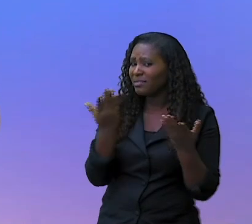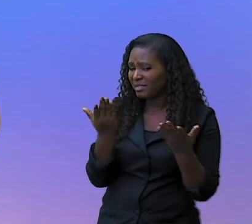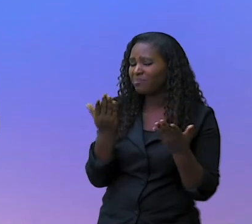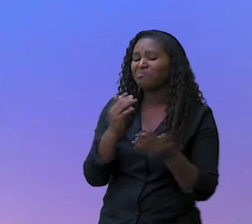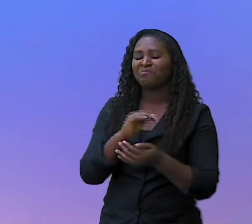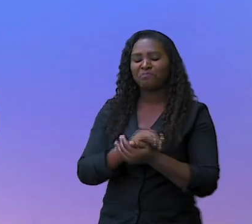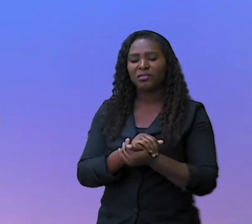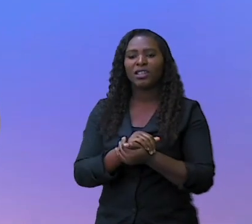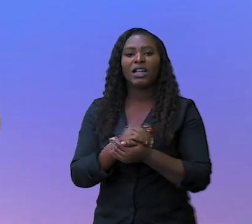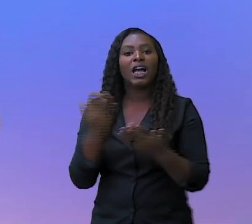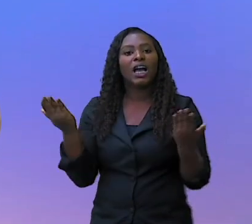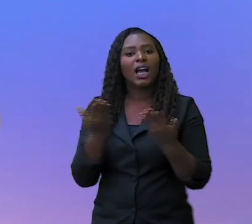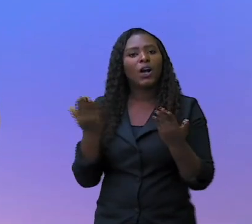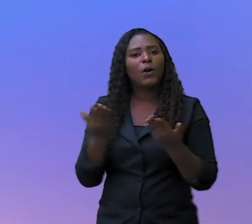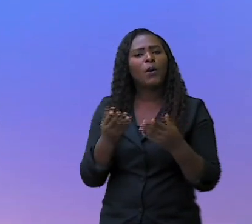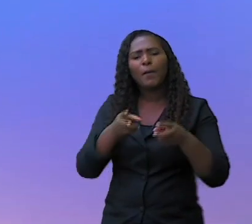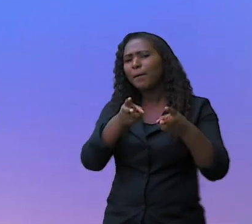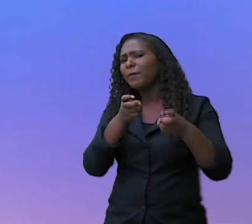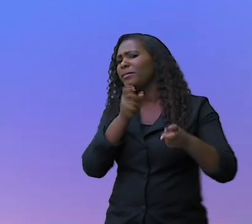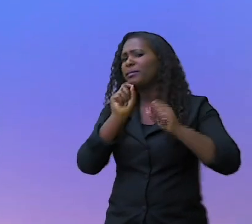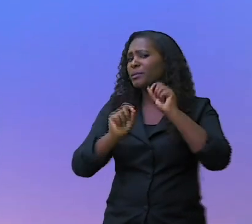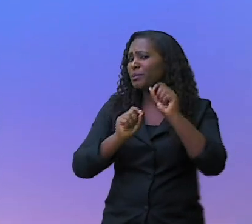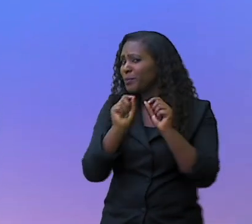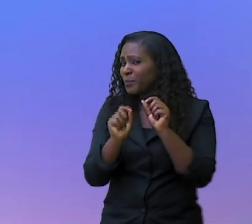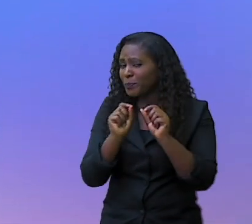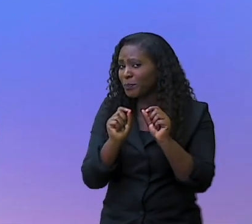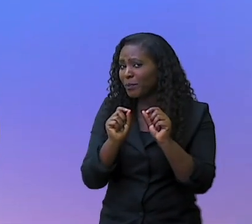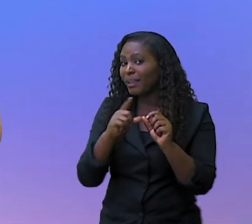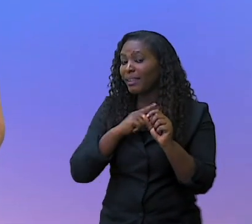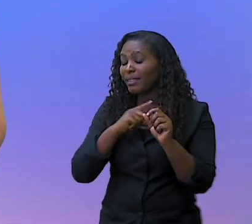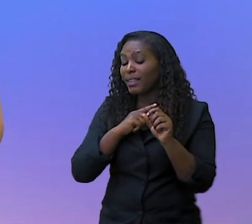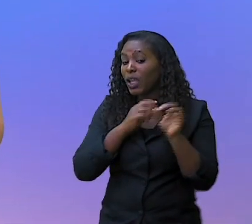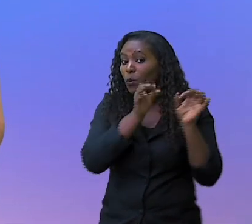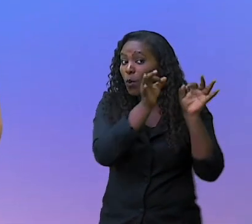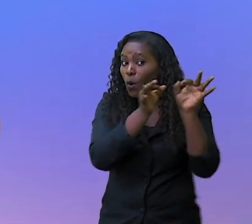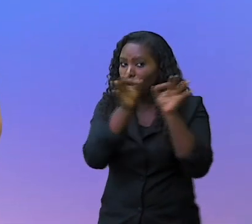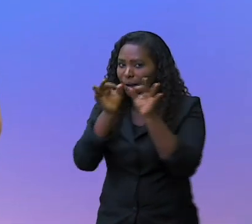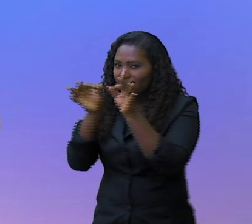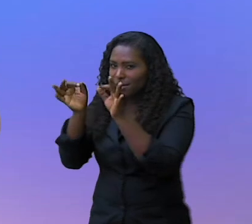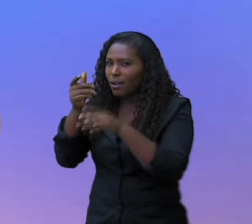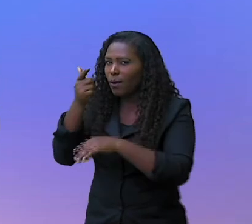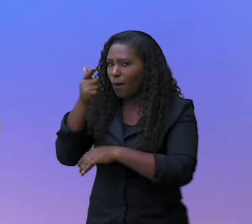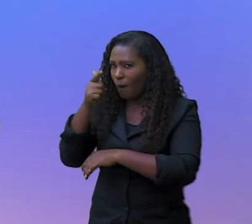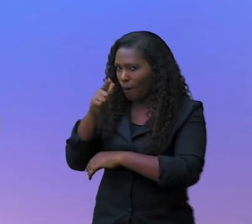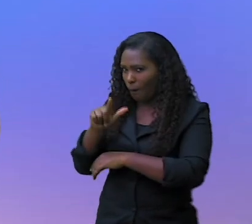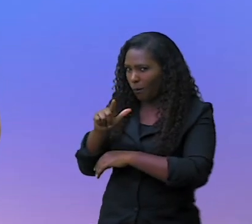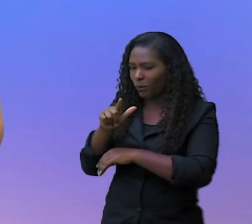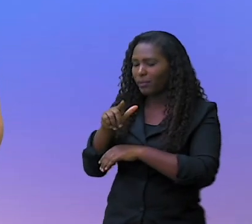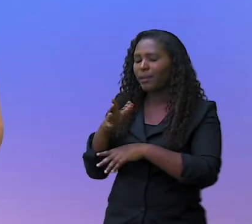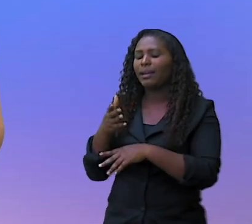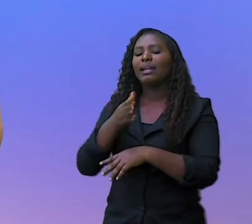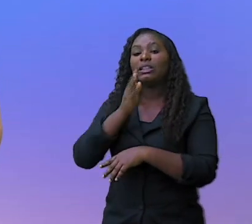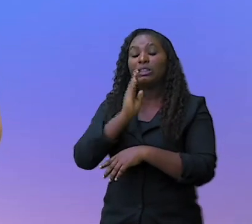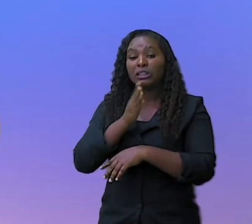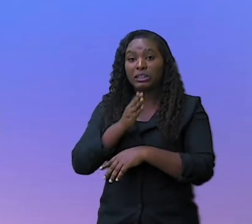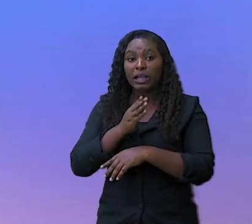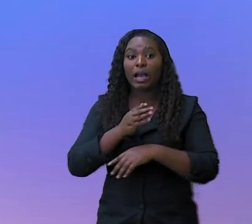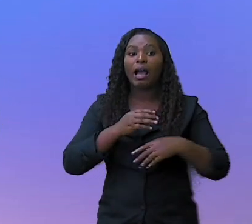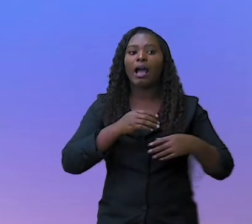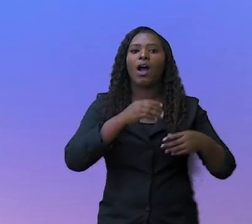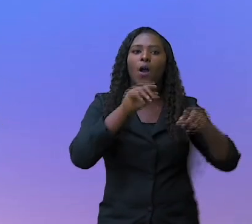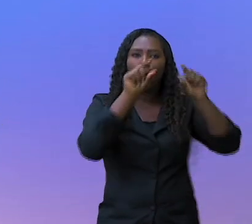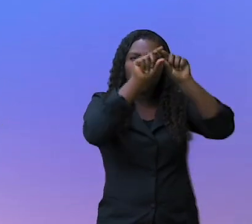aqui. Agora, vamos perceber o seguinte, né? Temos uma outra organização, já dividimos em primeira oração e